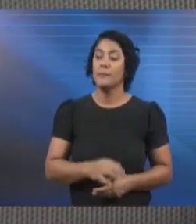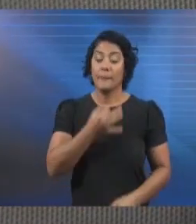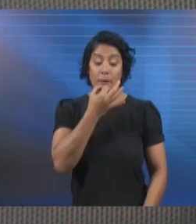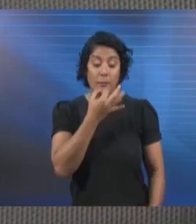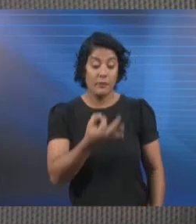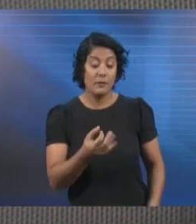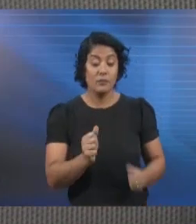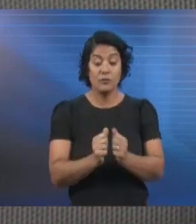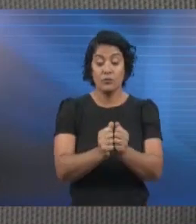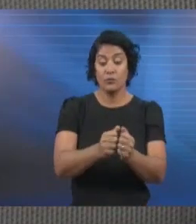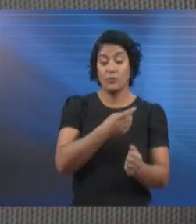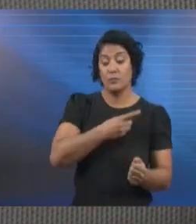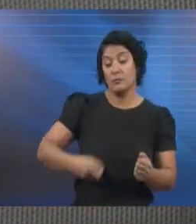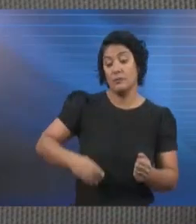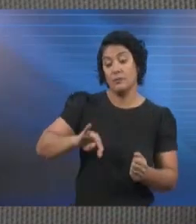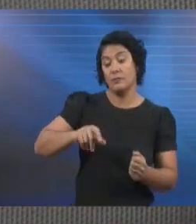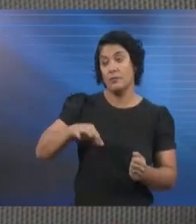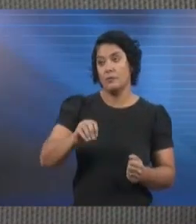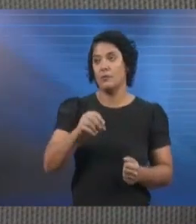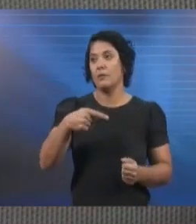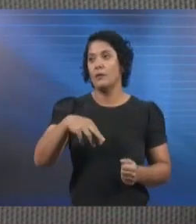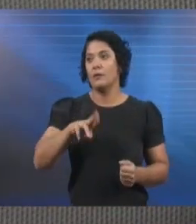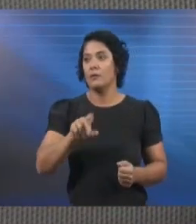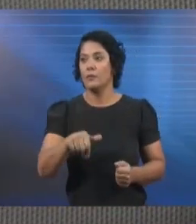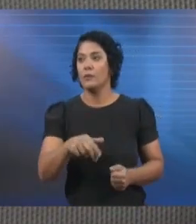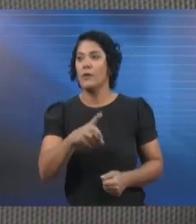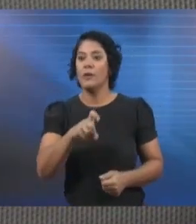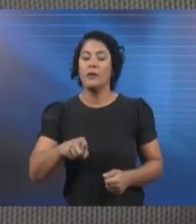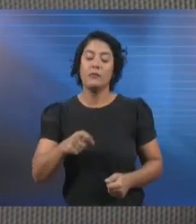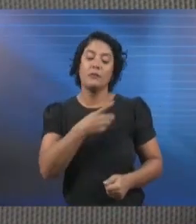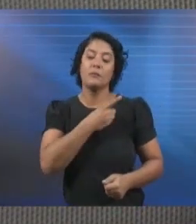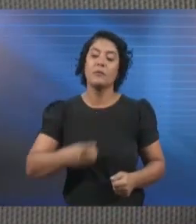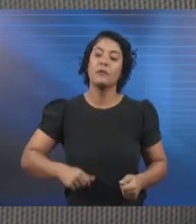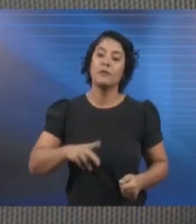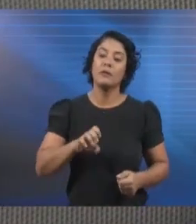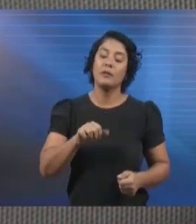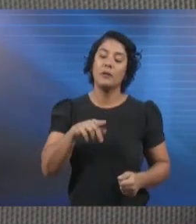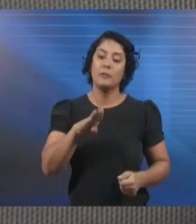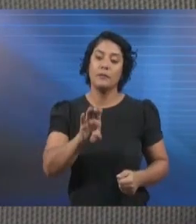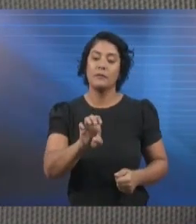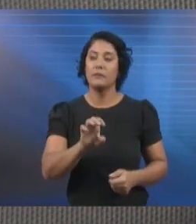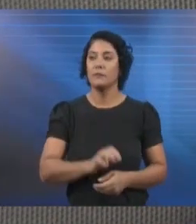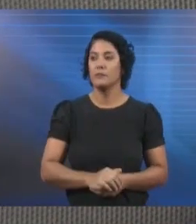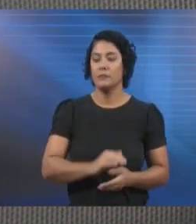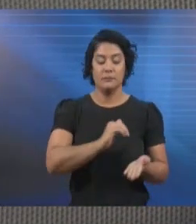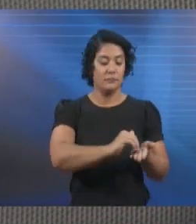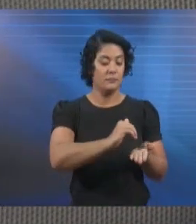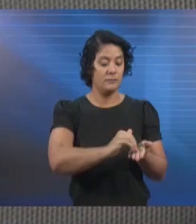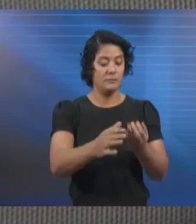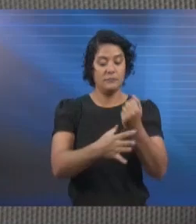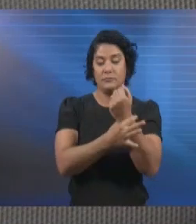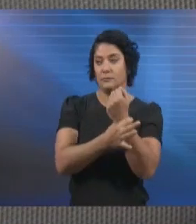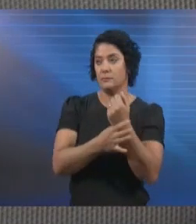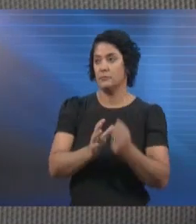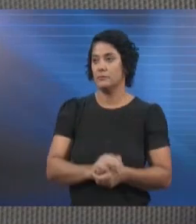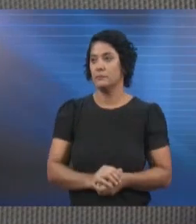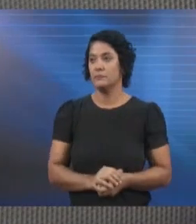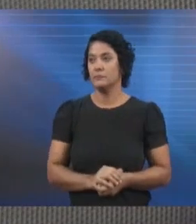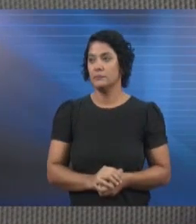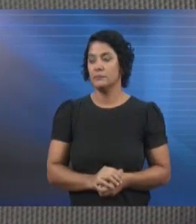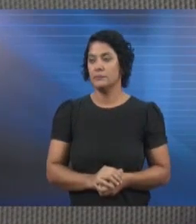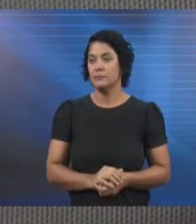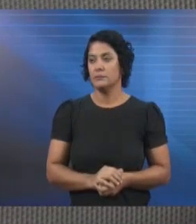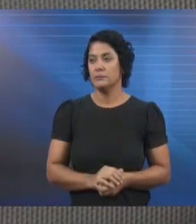deputado adj o deputado Ne e o ex-deputado que o secretário de segurança pudesse